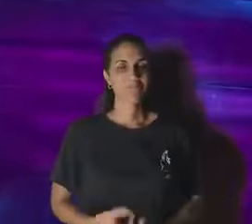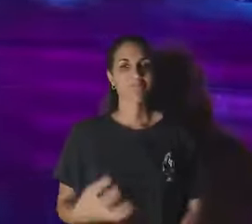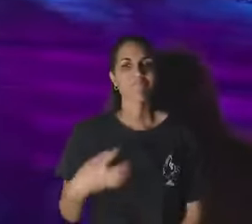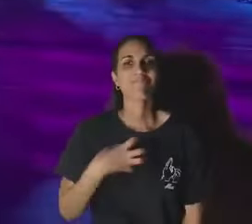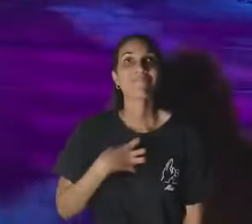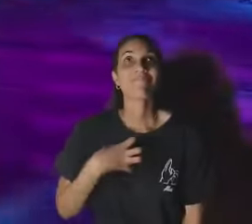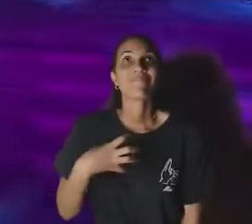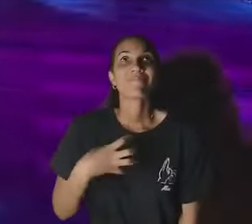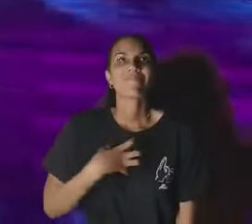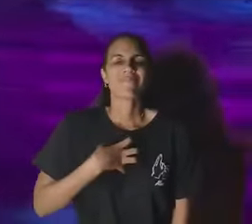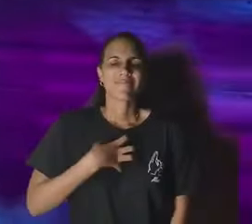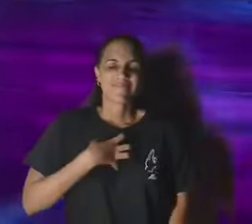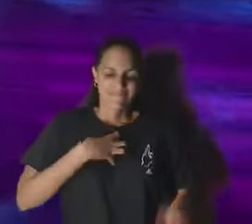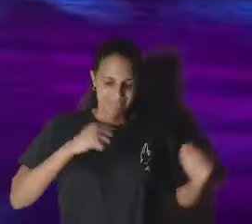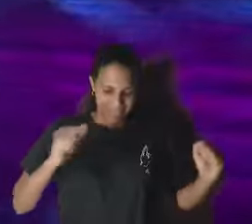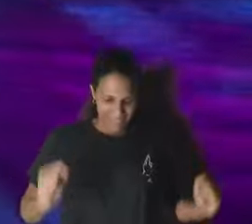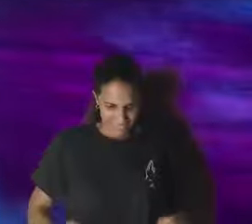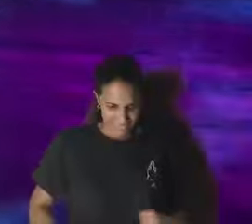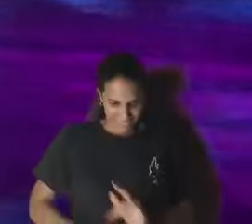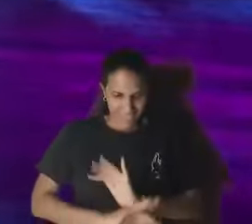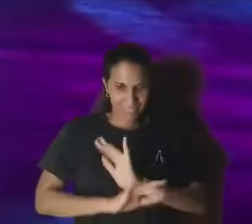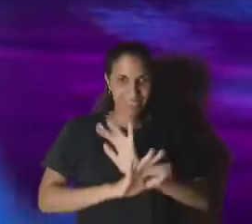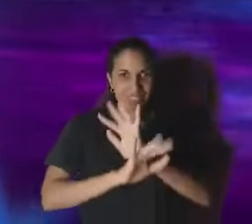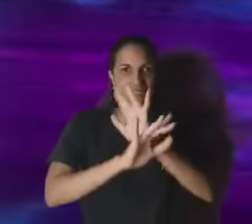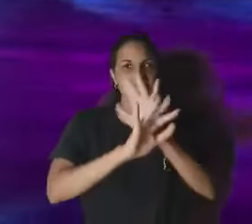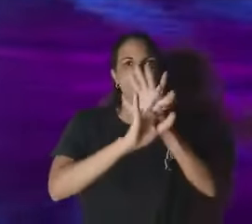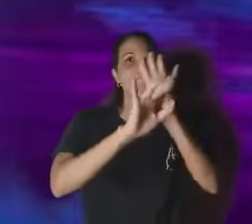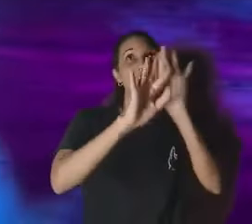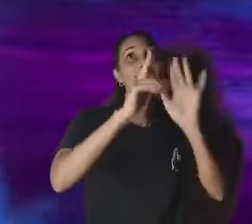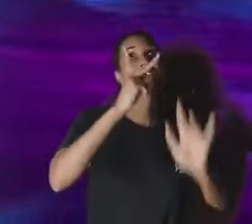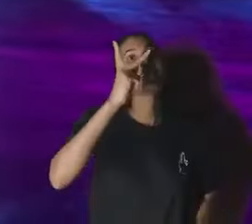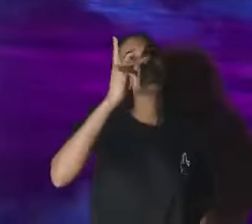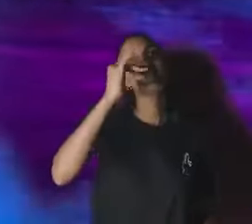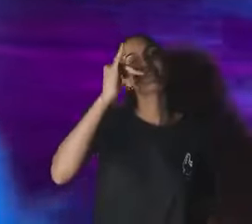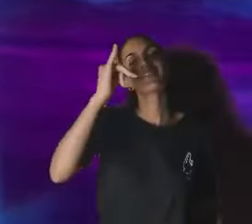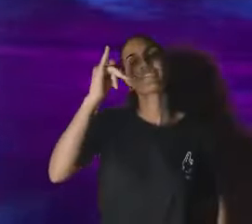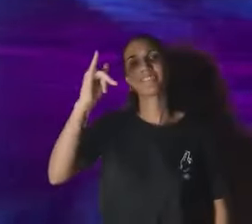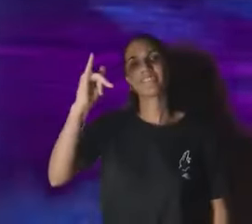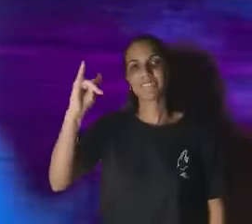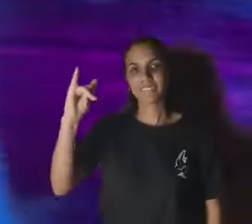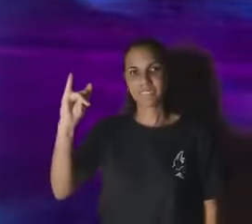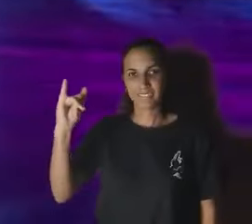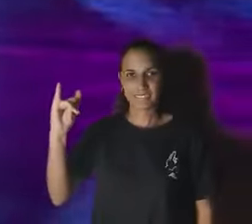Sinta a glória do Pai.